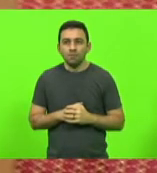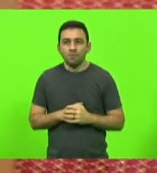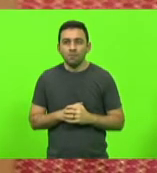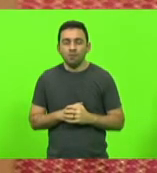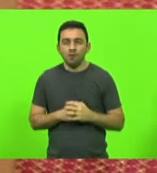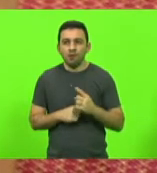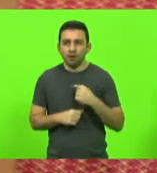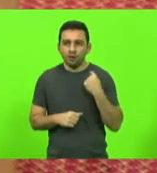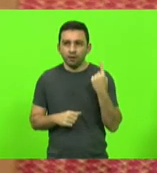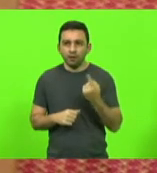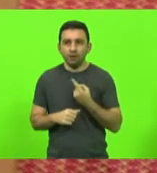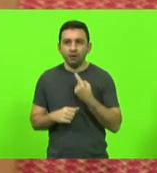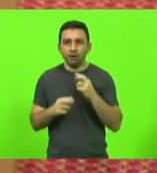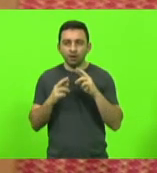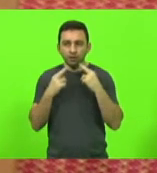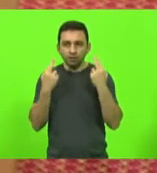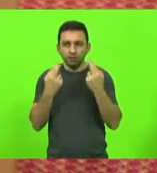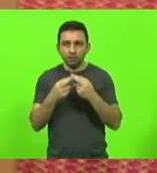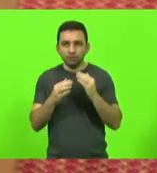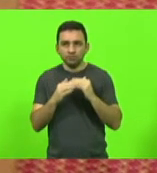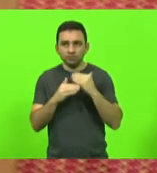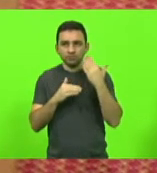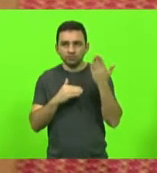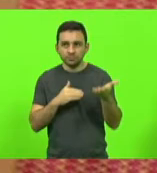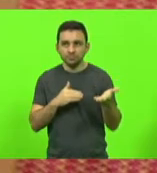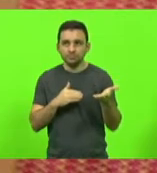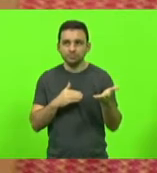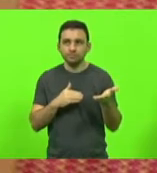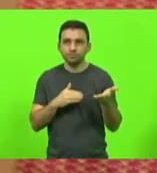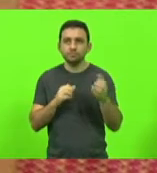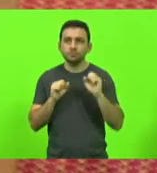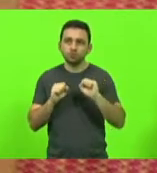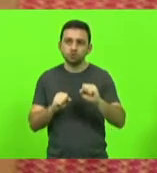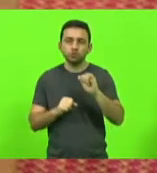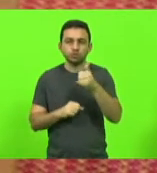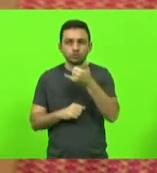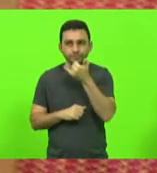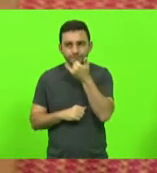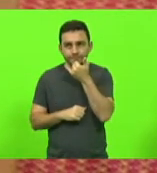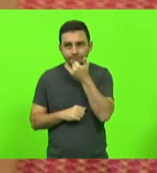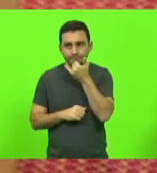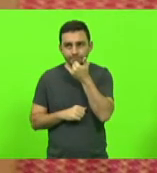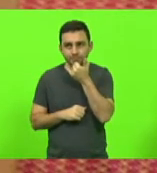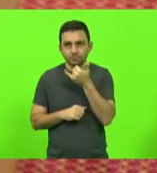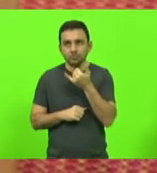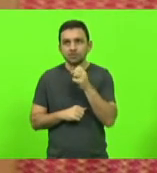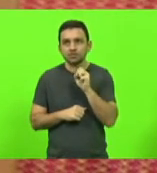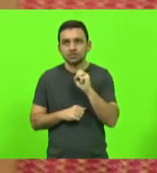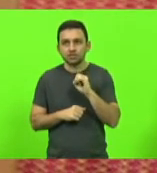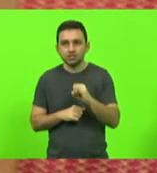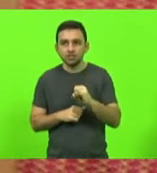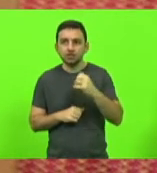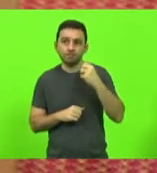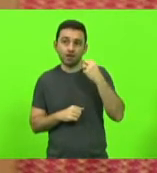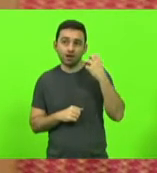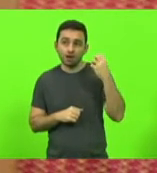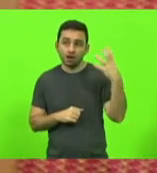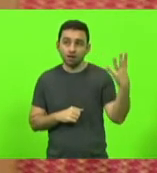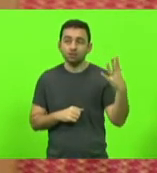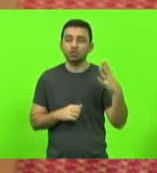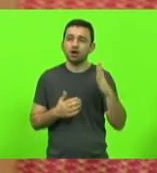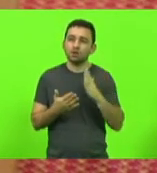numa audiência externa, nós temos a possibilidade de justificar quando estamos numa viagem, alguma